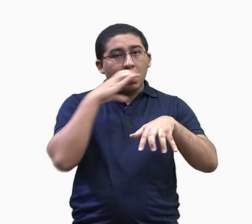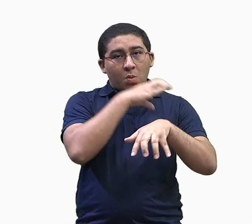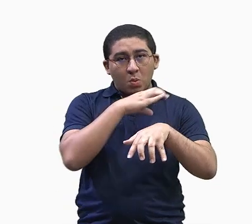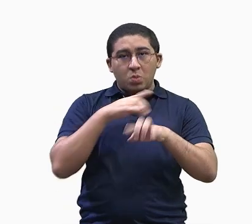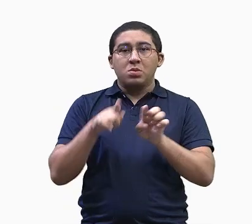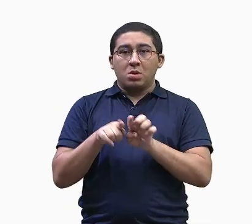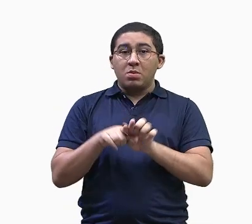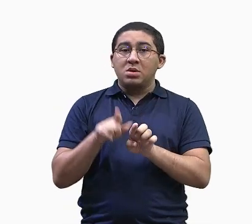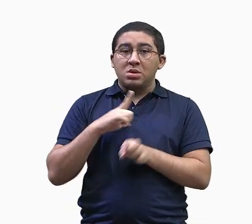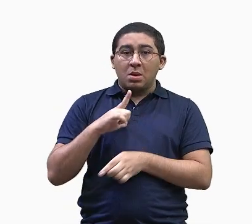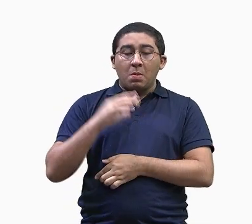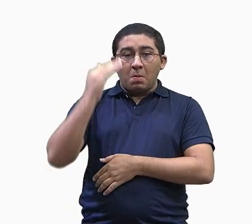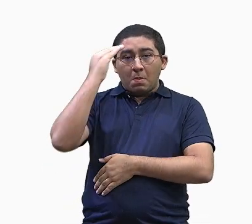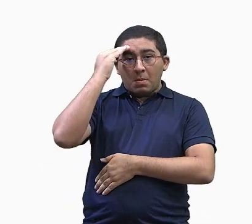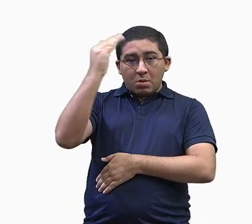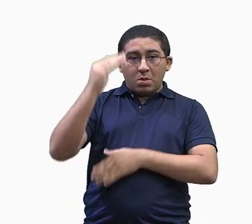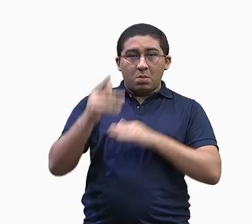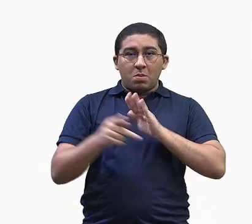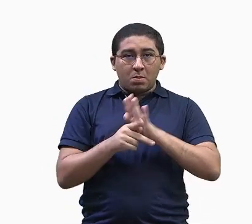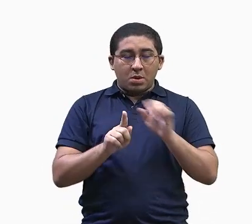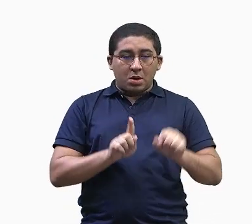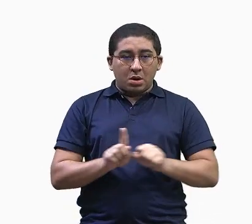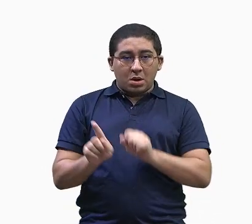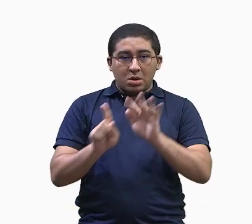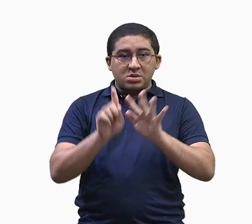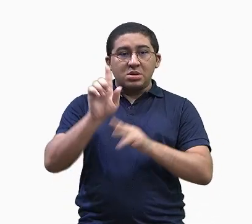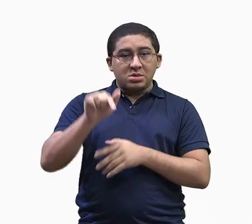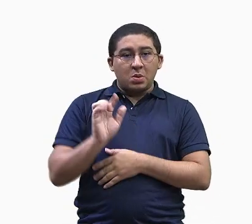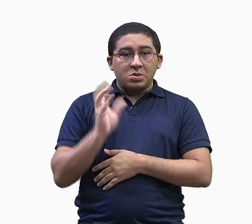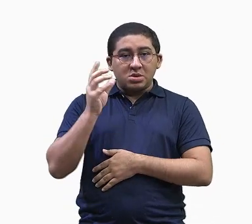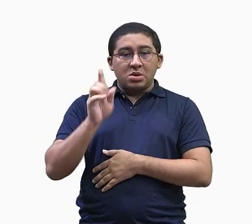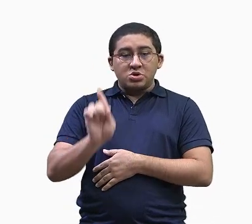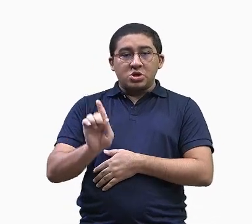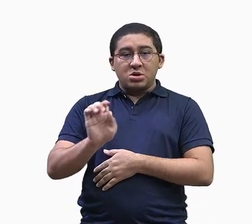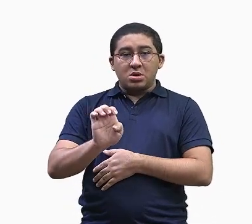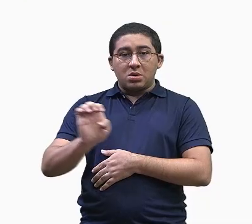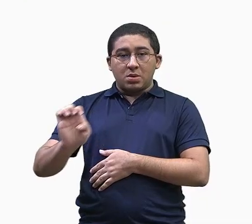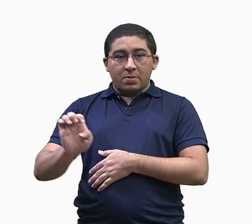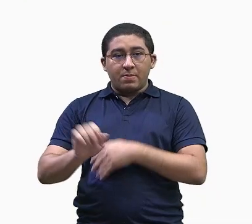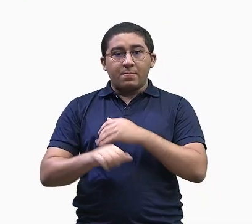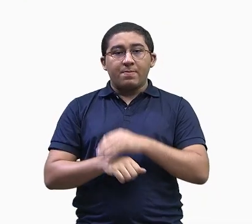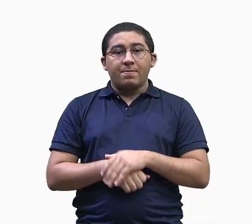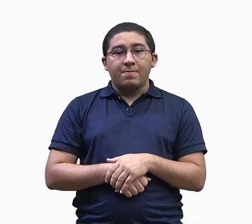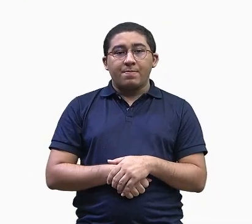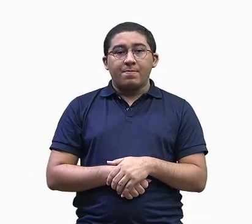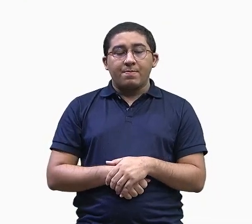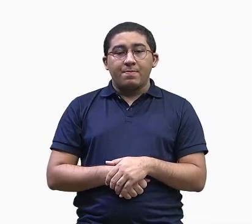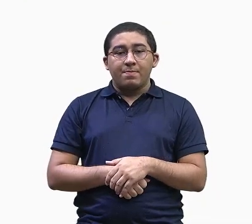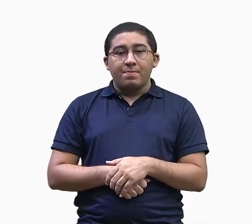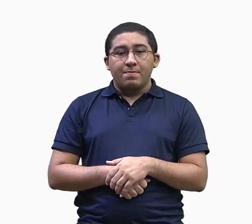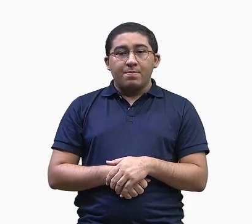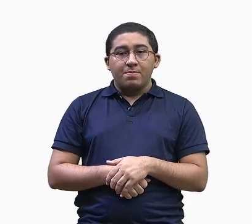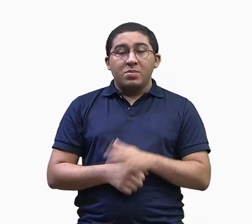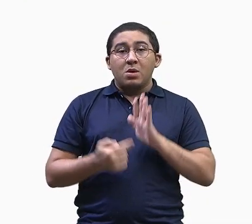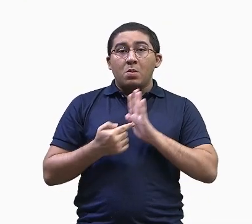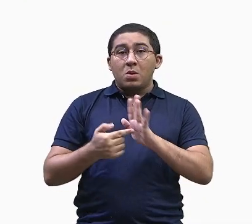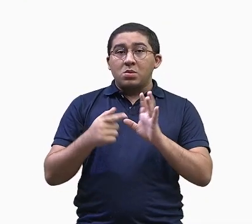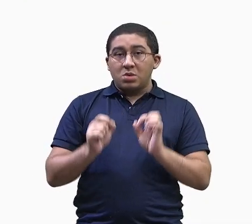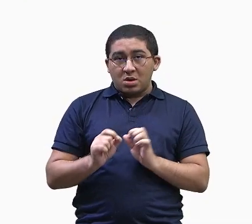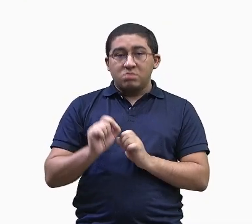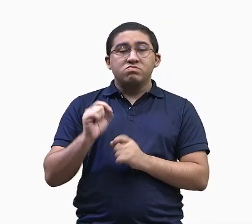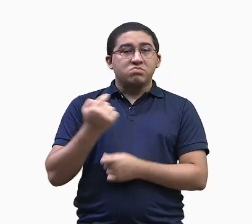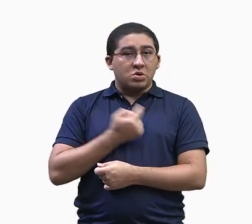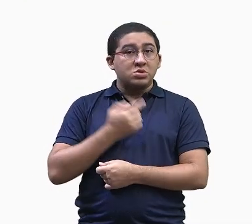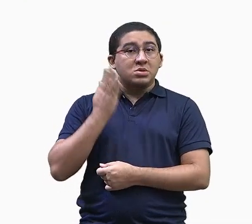maiores emissores de gases de efeito estufa, que é o GEE, intensificando aí aqueles problemas ambientais que a gente